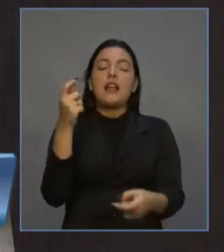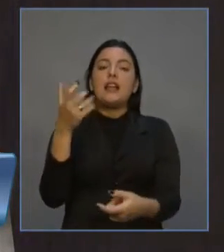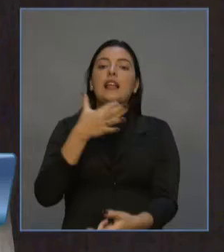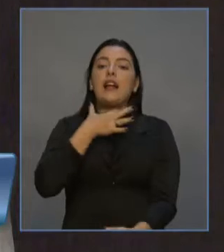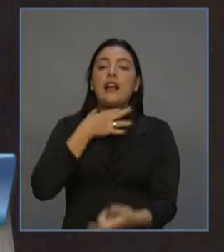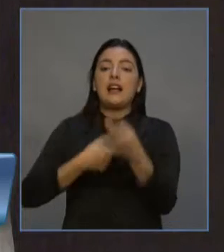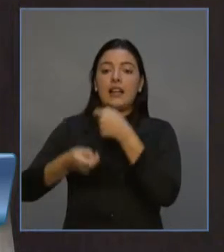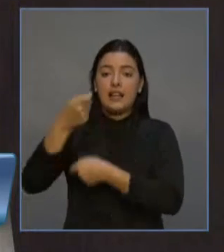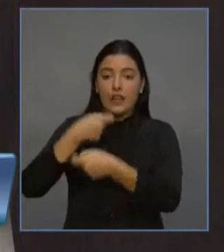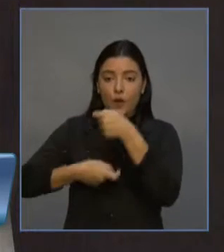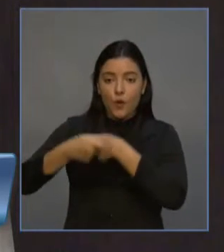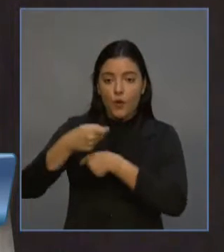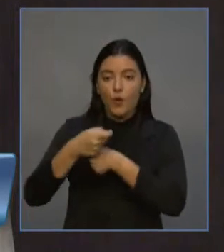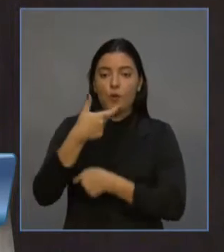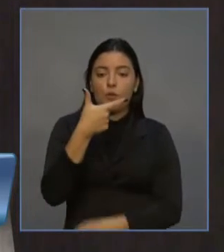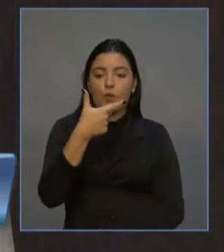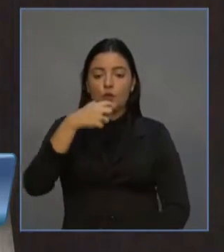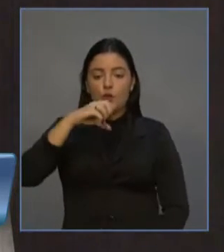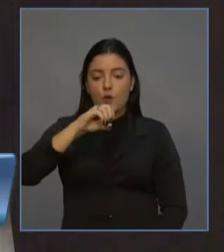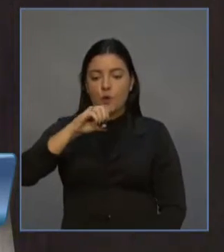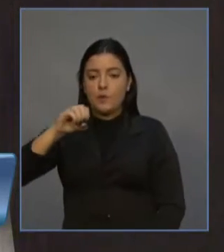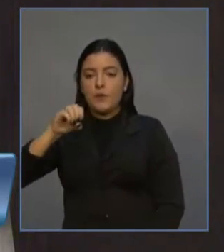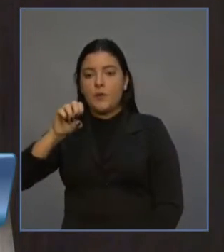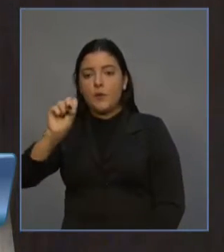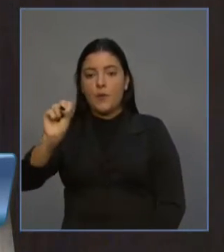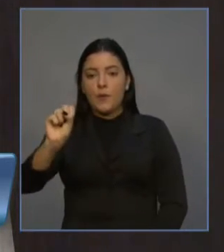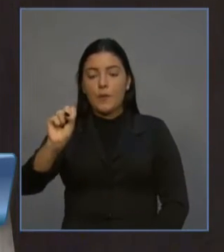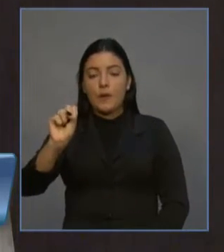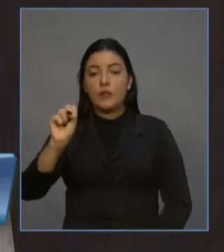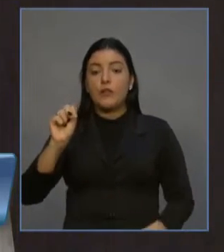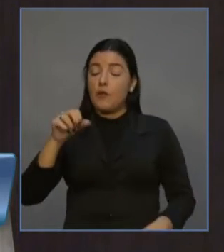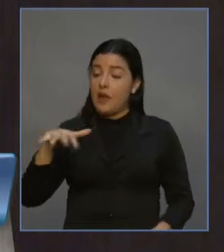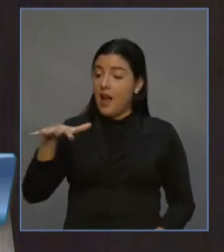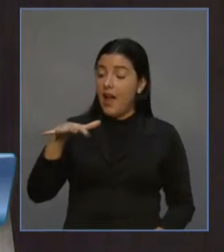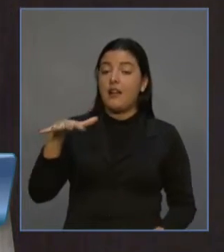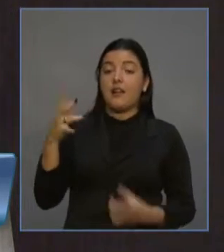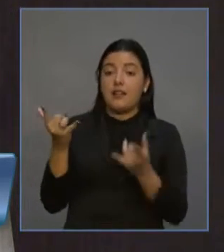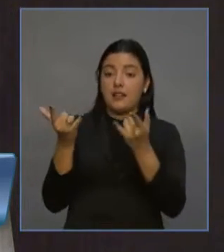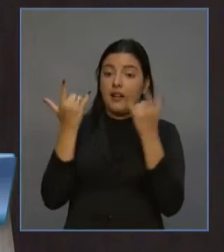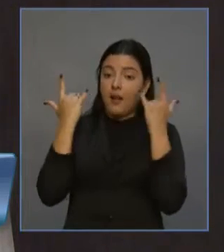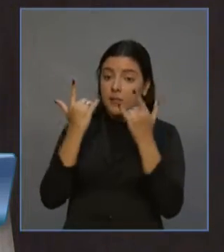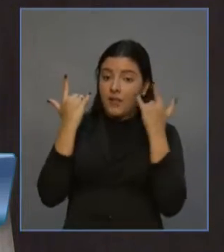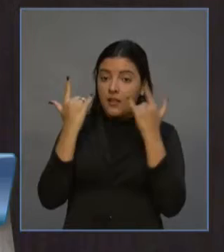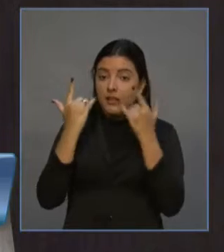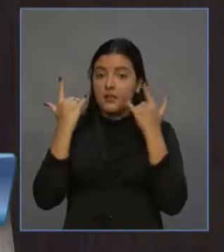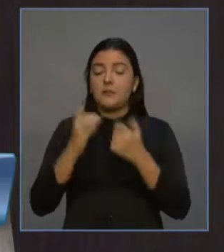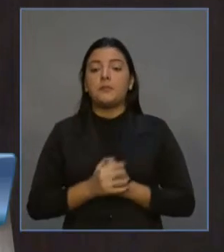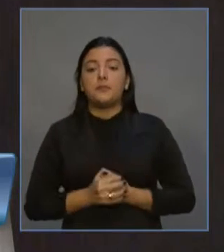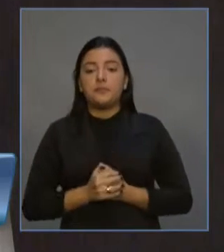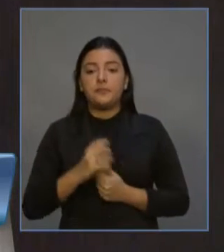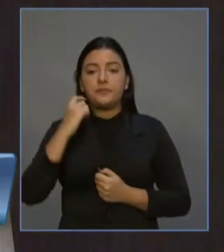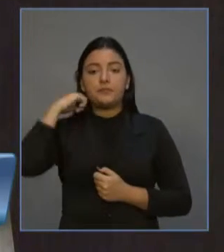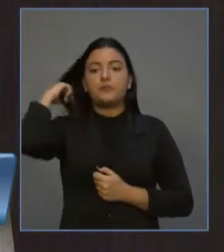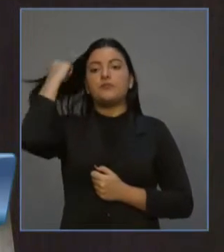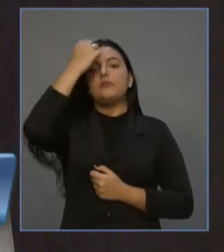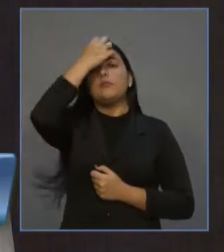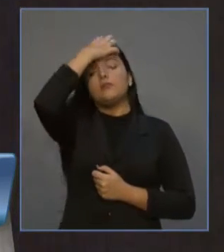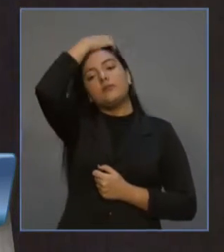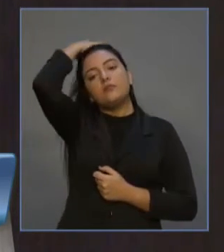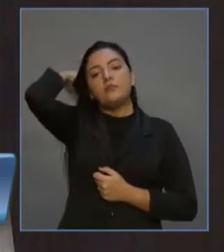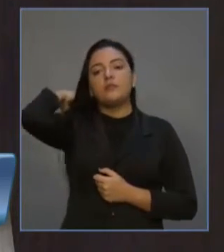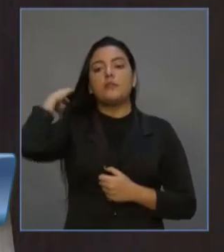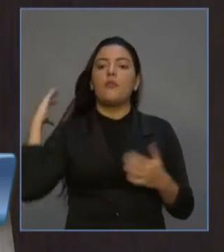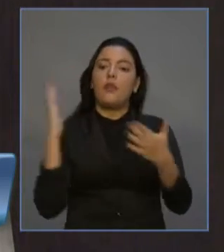crise estrutural do capitalismo, uma crise que fez advinda de